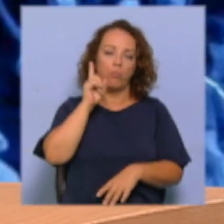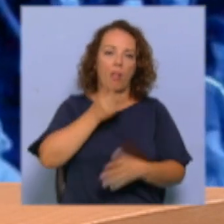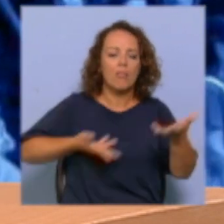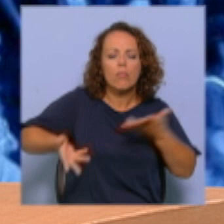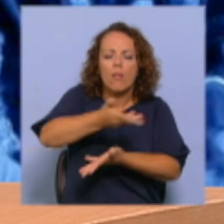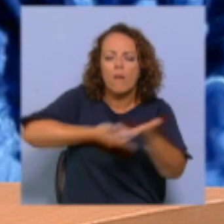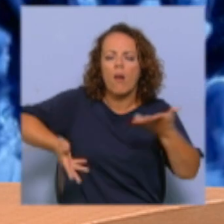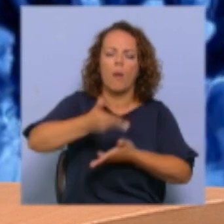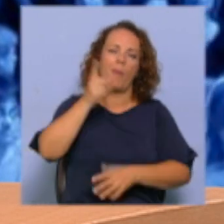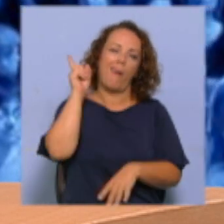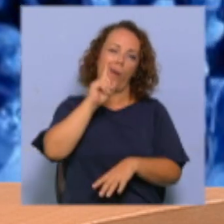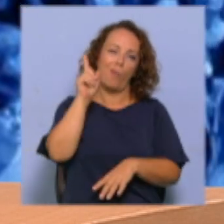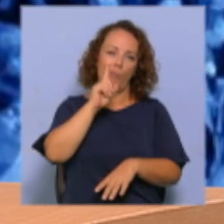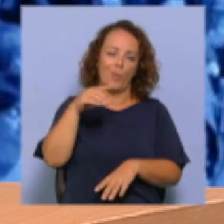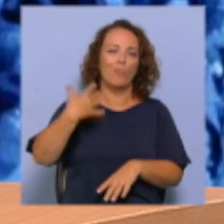importantes.